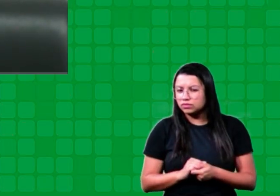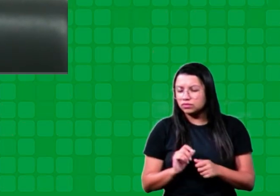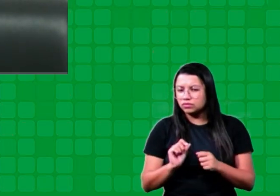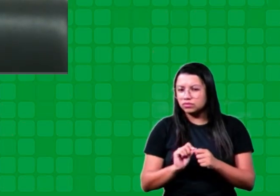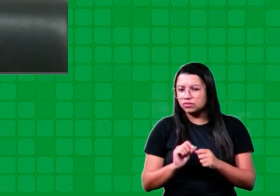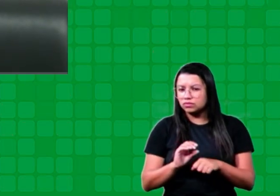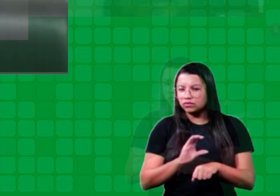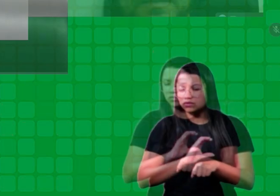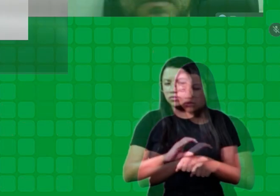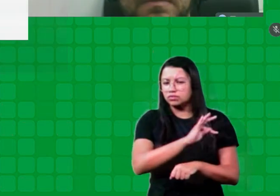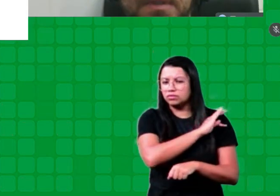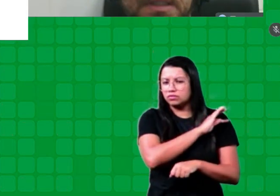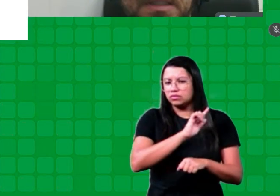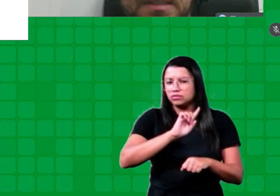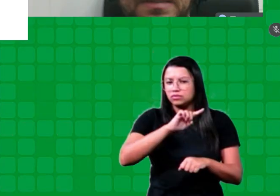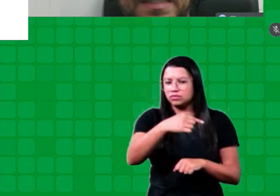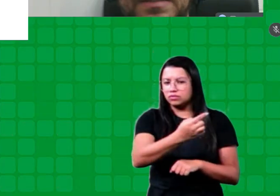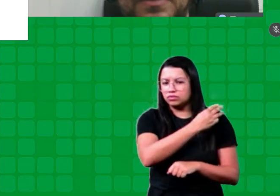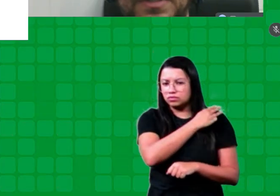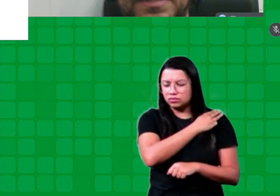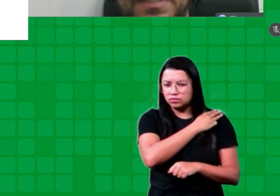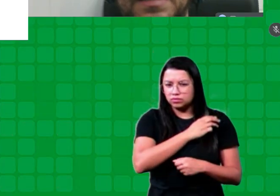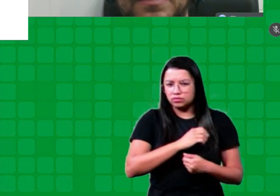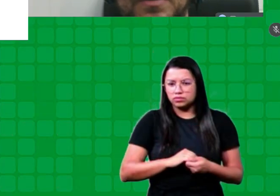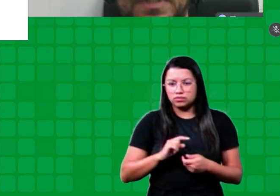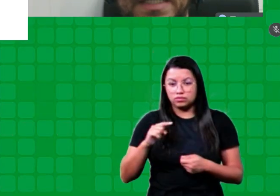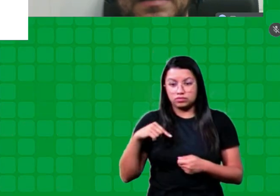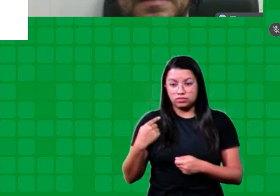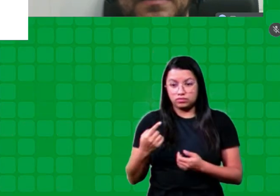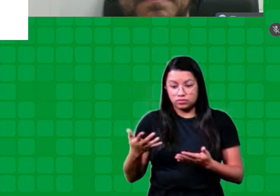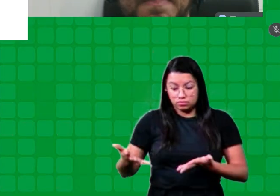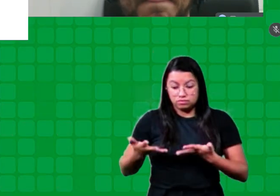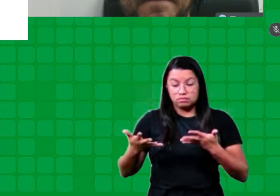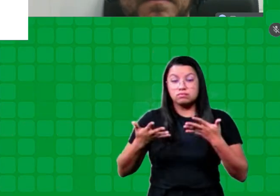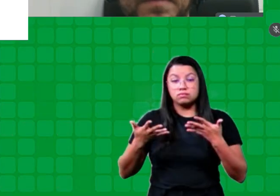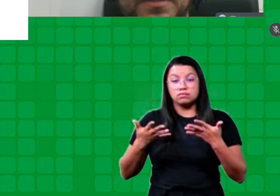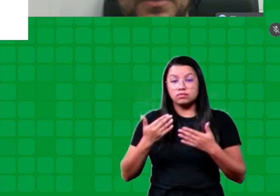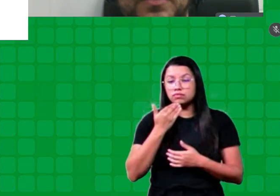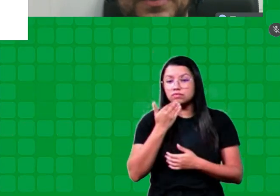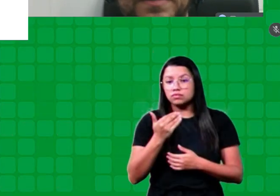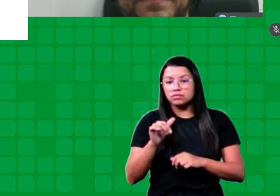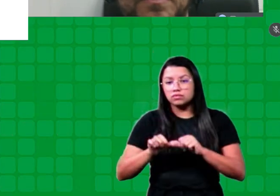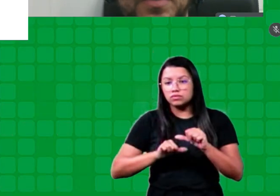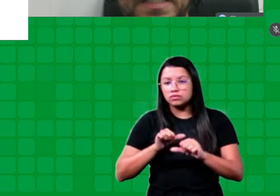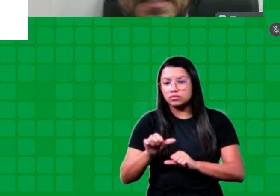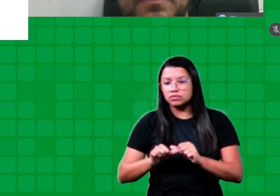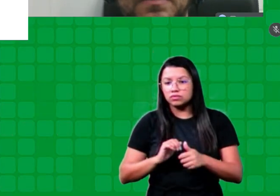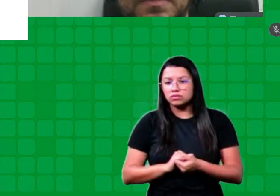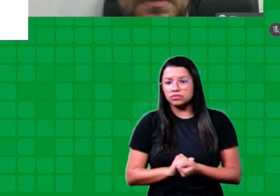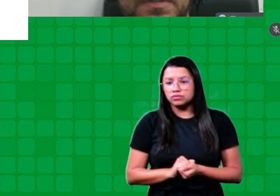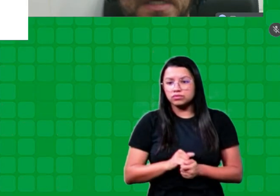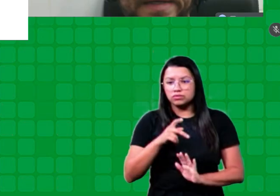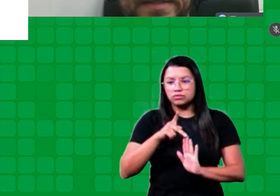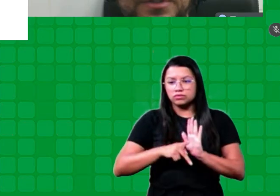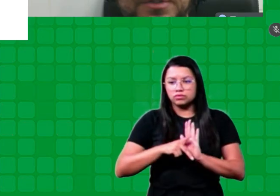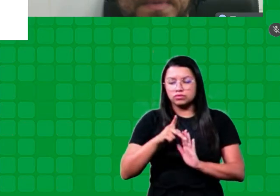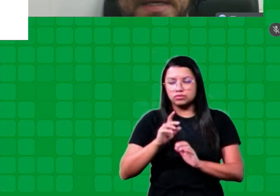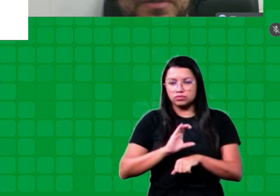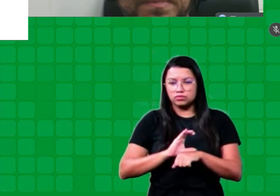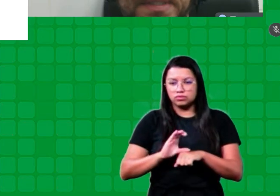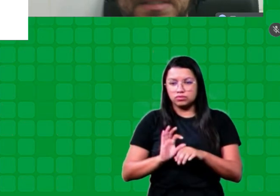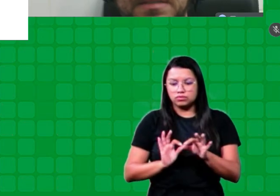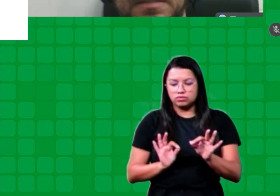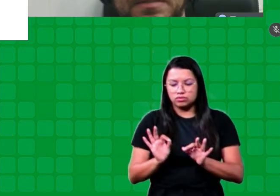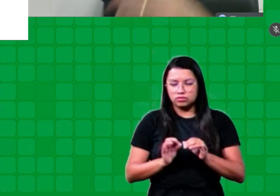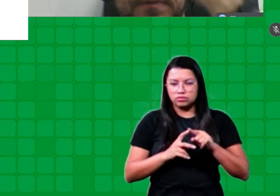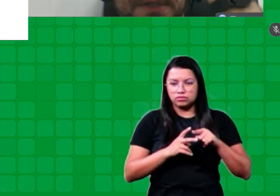a grande motivação dessa solicitação de alteração. Plano de curso reformulado,